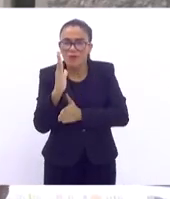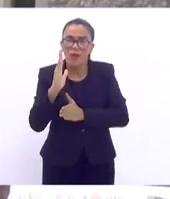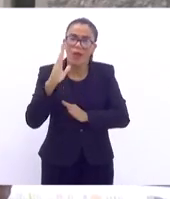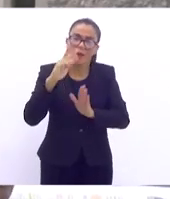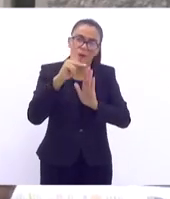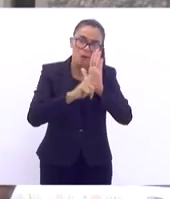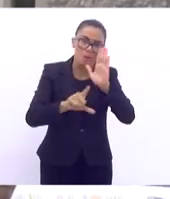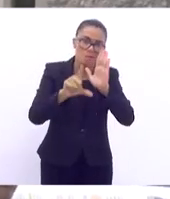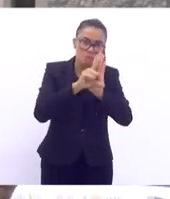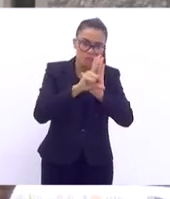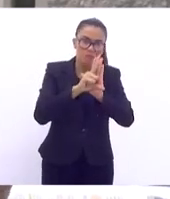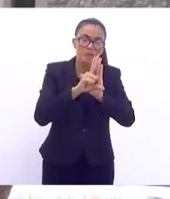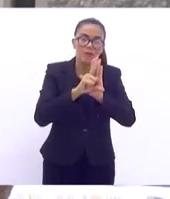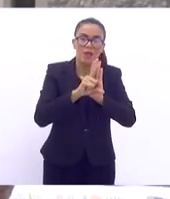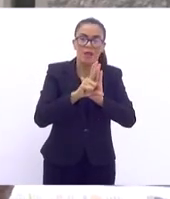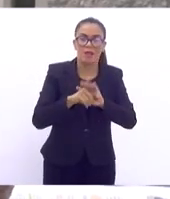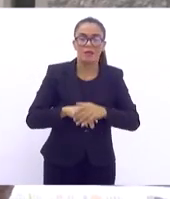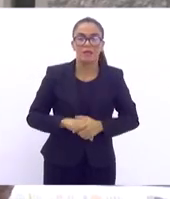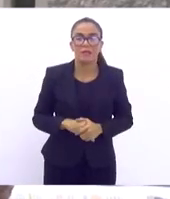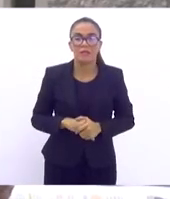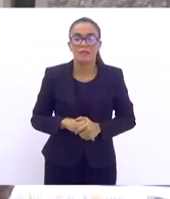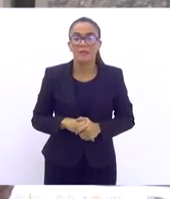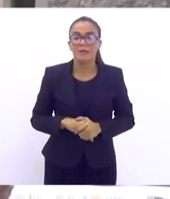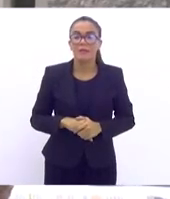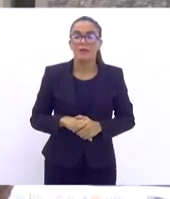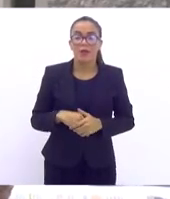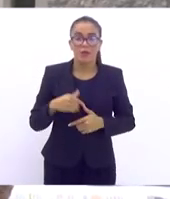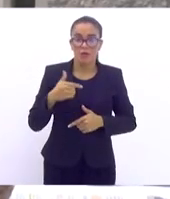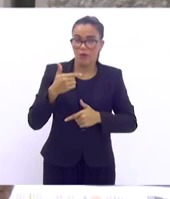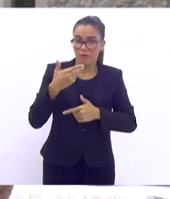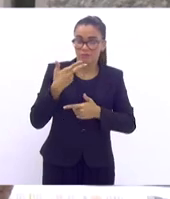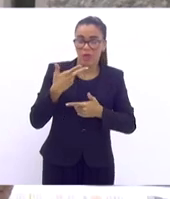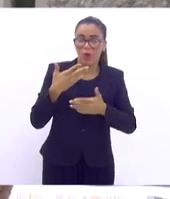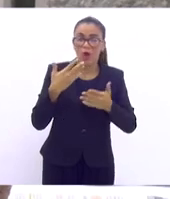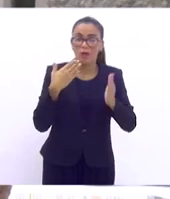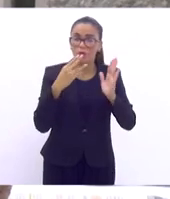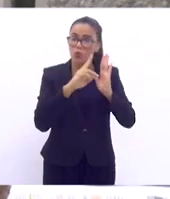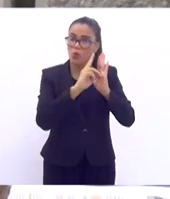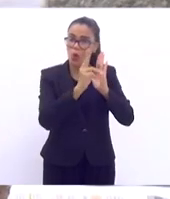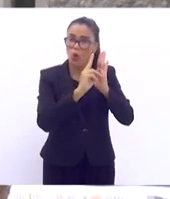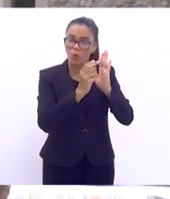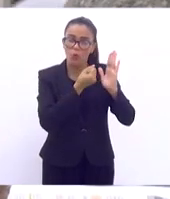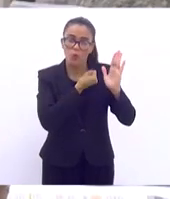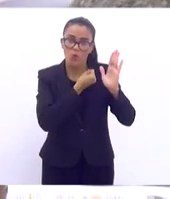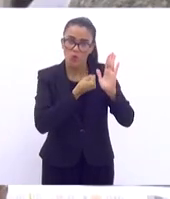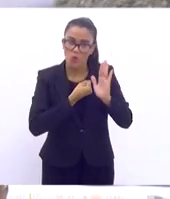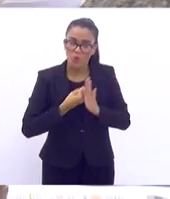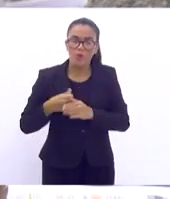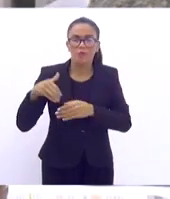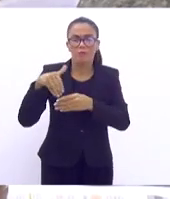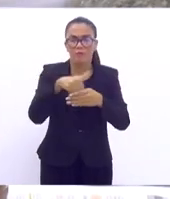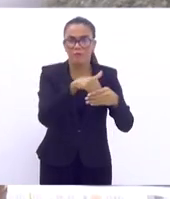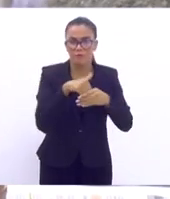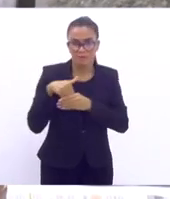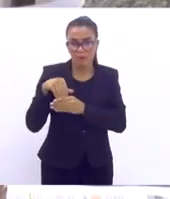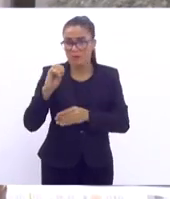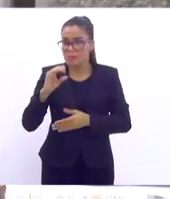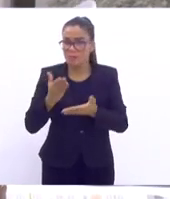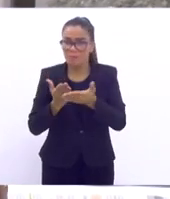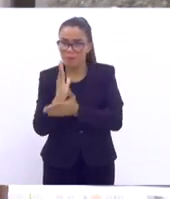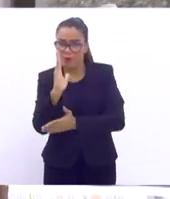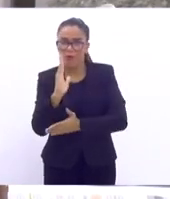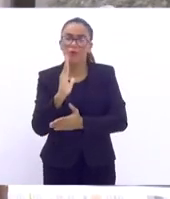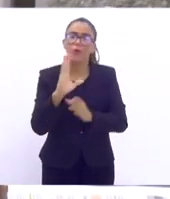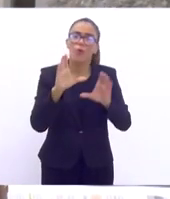da da ordinária Então vou chamar os trabalhos a ordem e colocar em votação senhores que aprovam